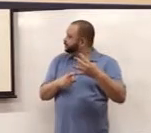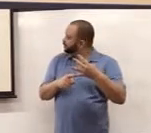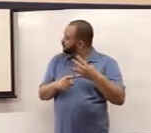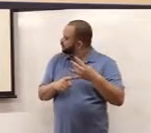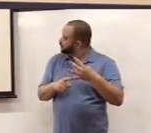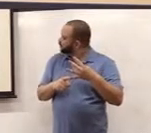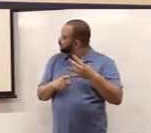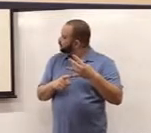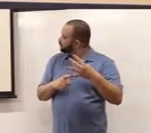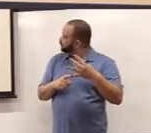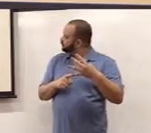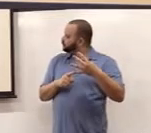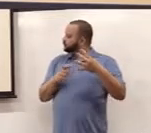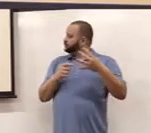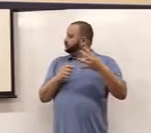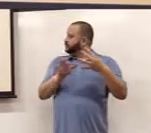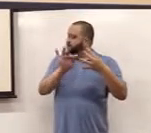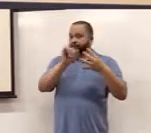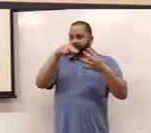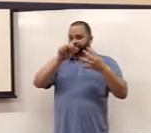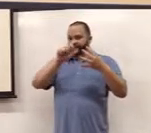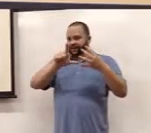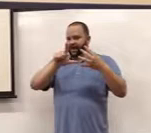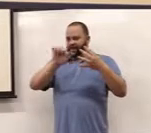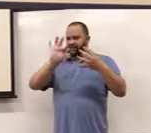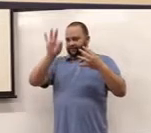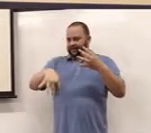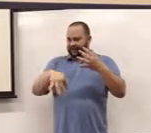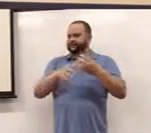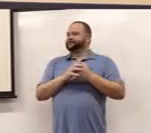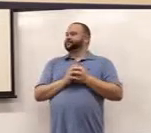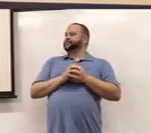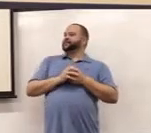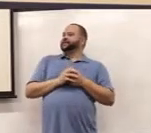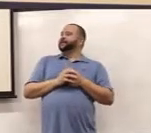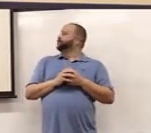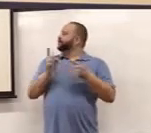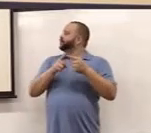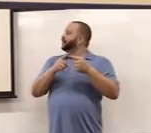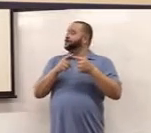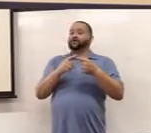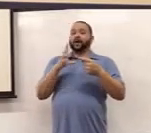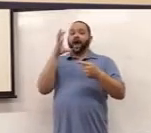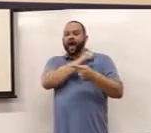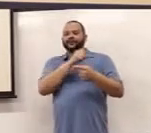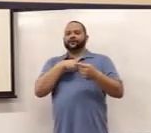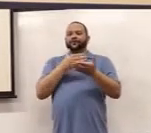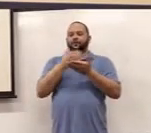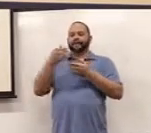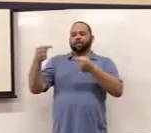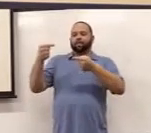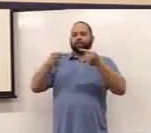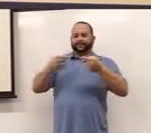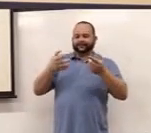rápido, que é em forma sonata, que é o jeito como a gente vai dizer alguma coisa, é de onde vem o discurso,